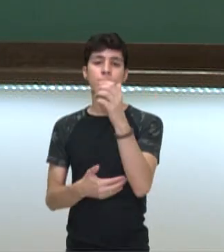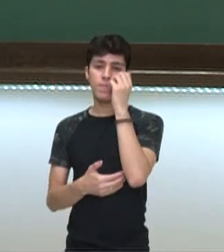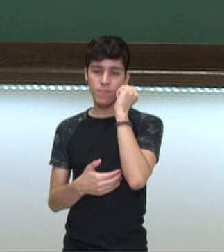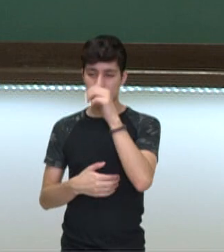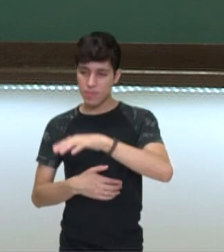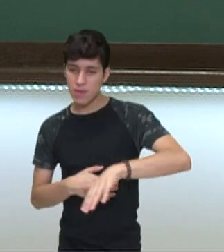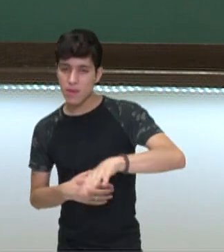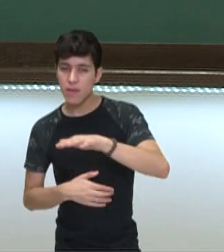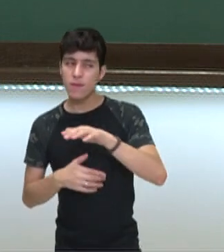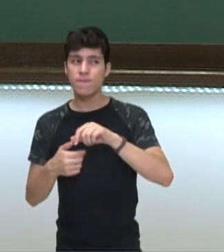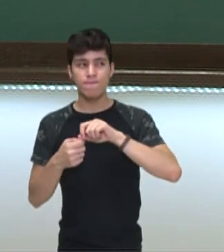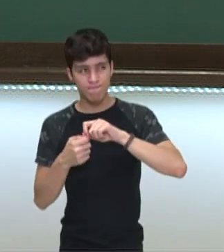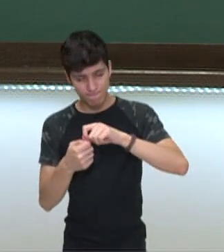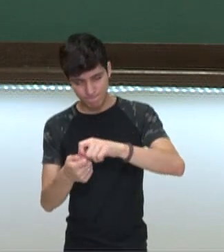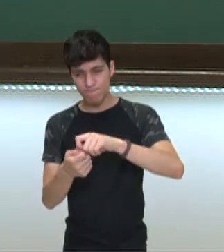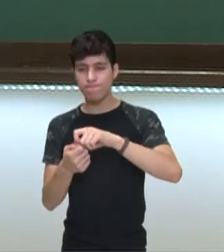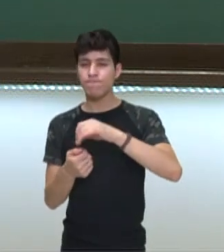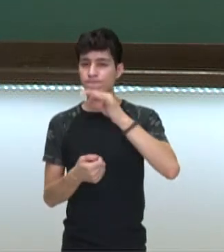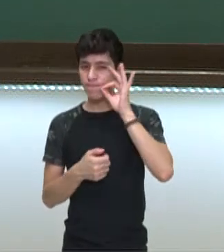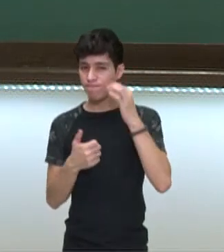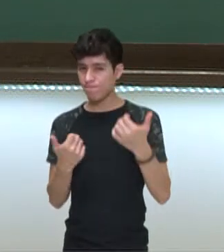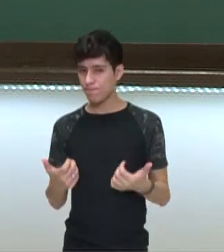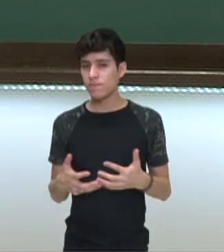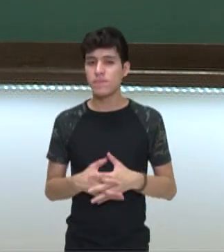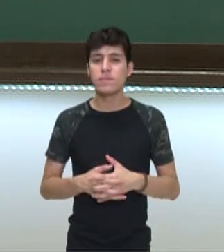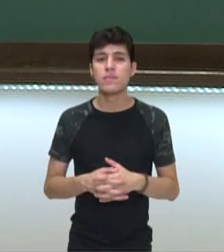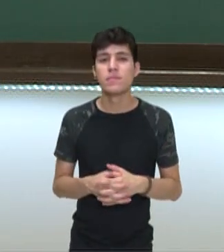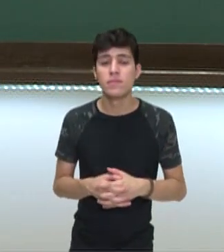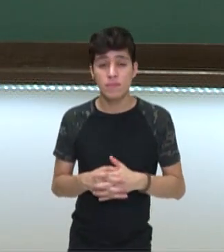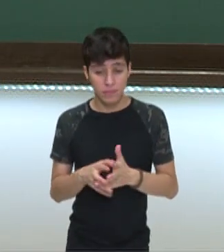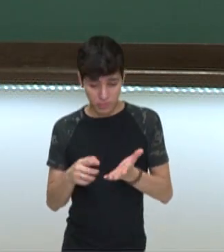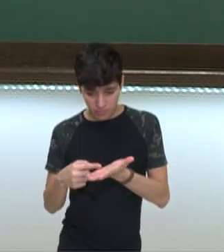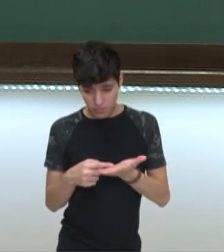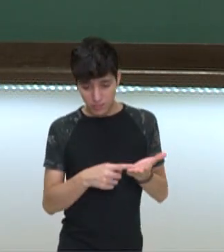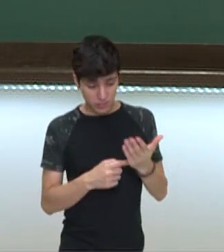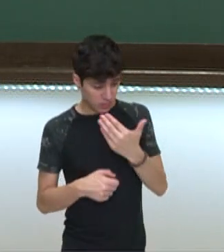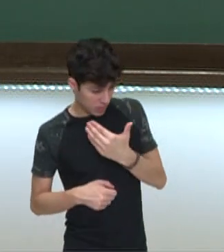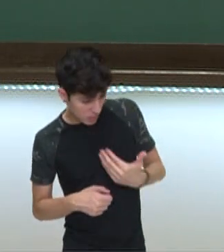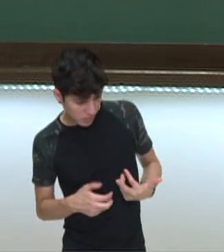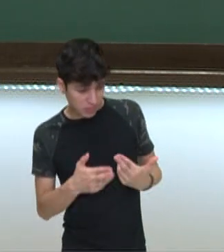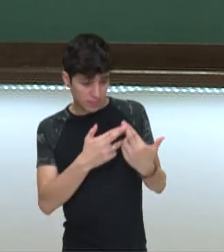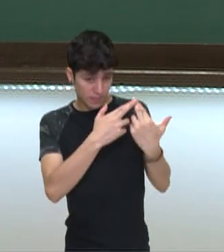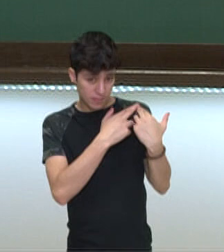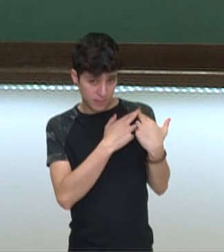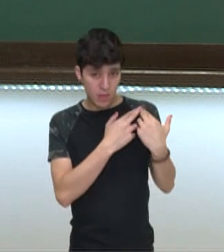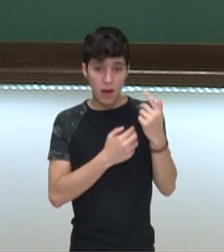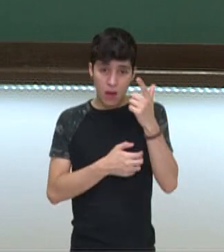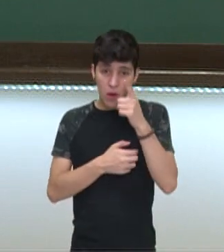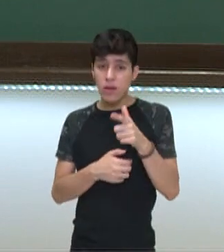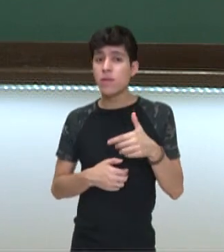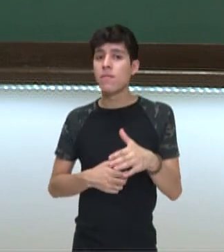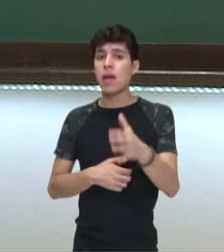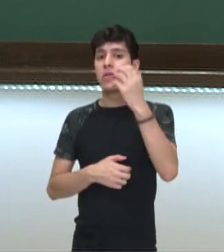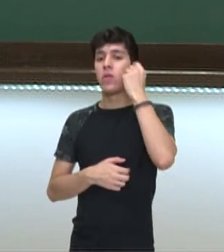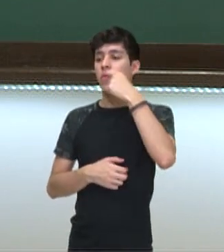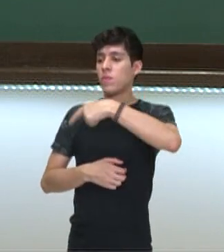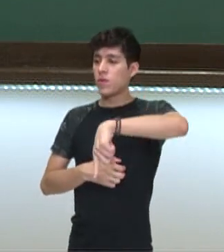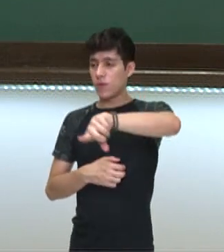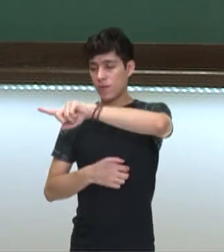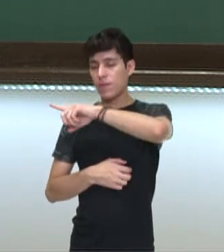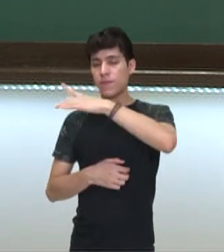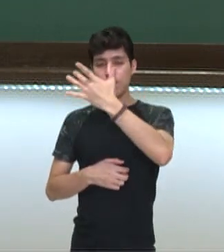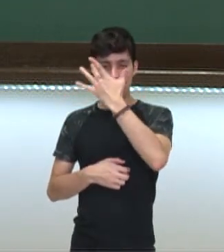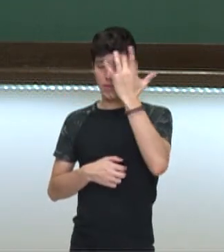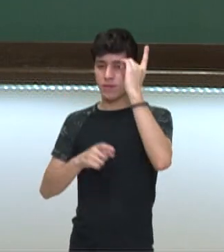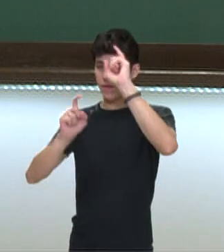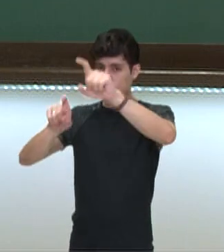dentro dessa produção do café. Então, era um acordo em que o governo se responsabilizava a garantir maiores lucros para